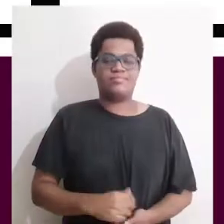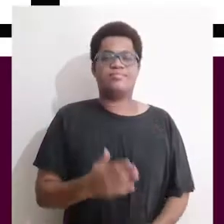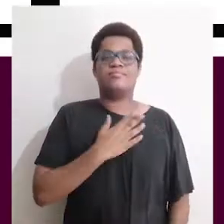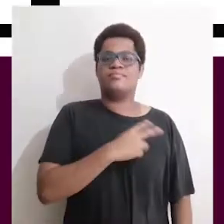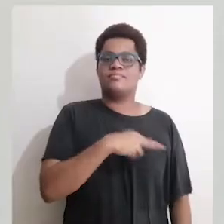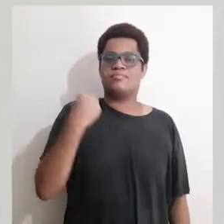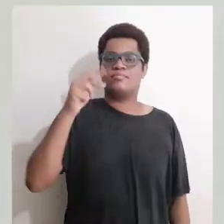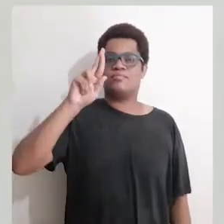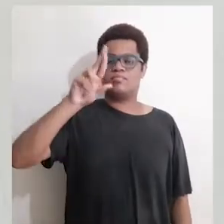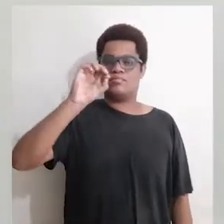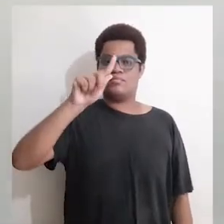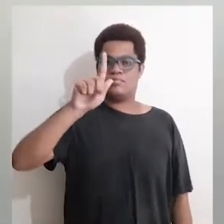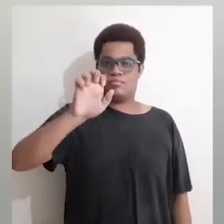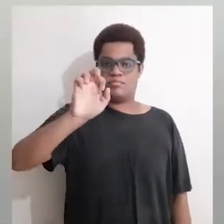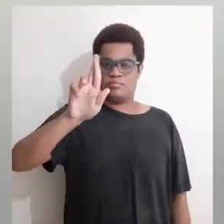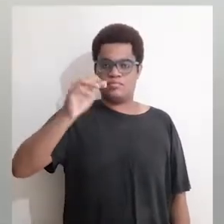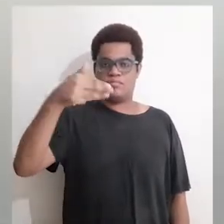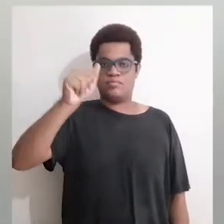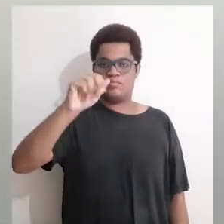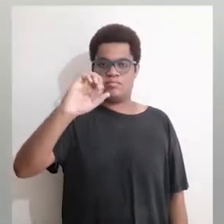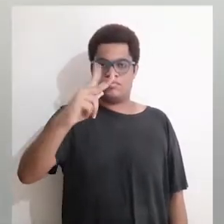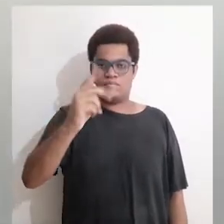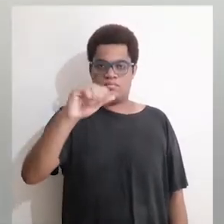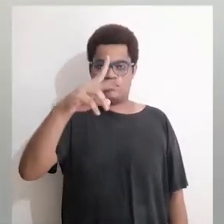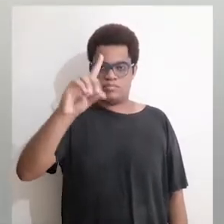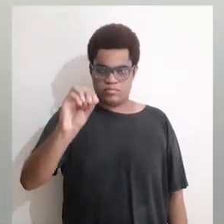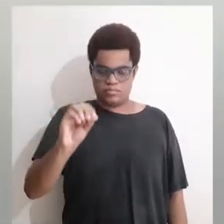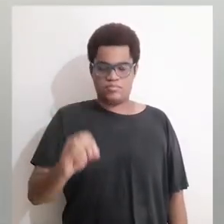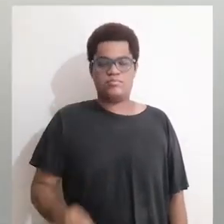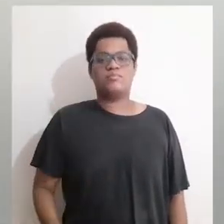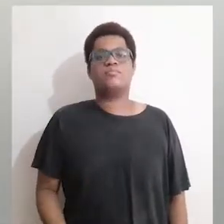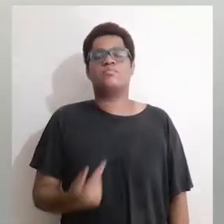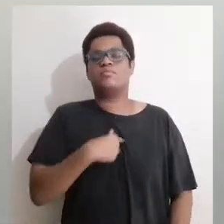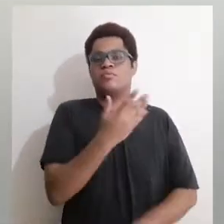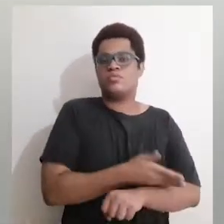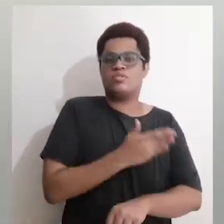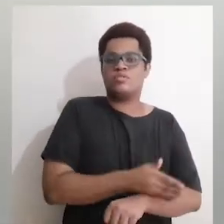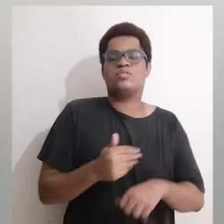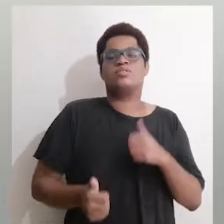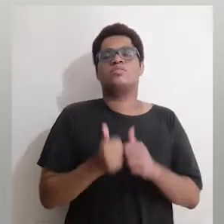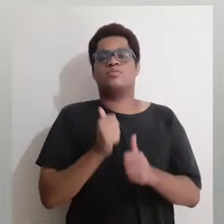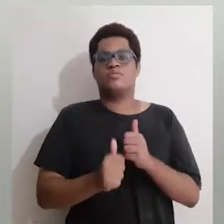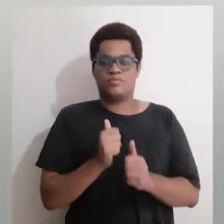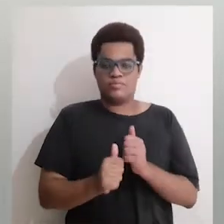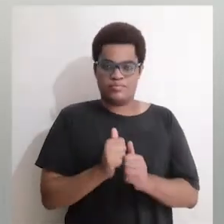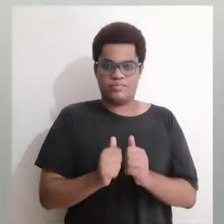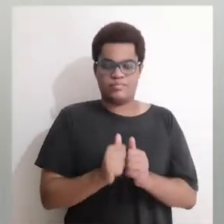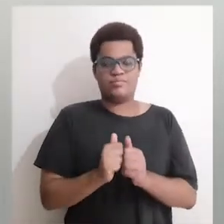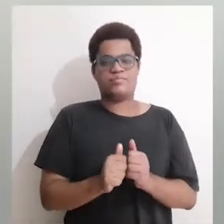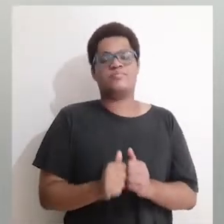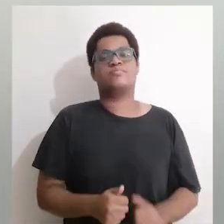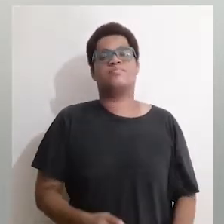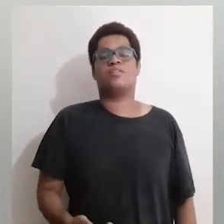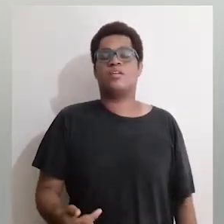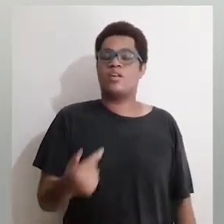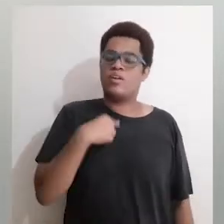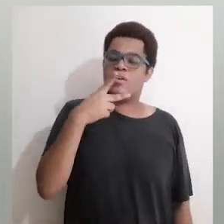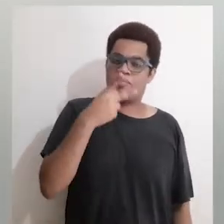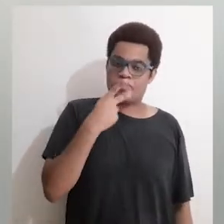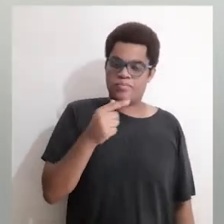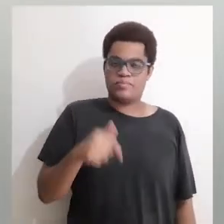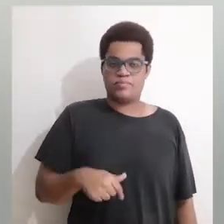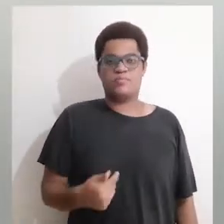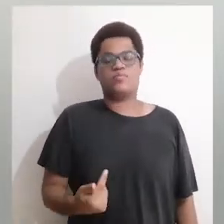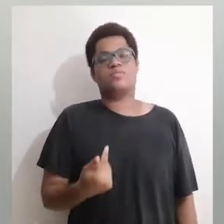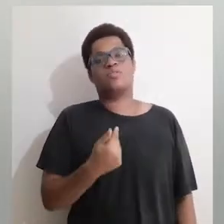Olá, Roger Machado, treinador de futebol, quem está falando. As conquistas que nós tivemos nos últimos tempos na luta